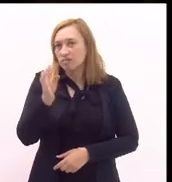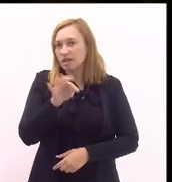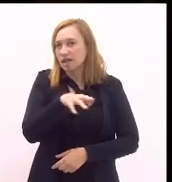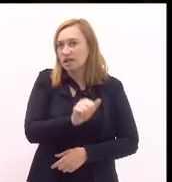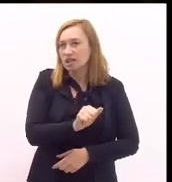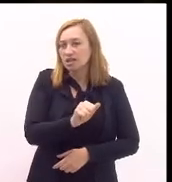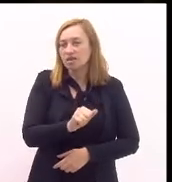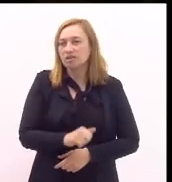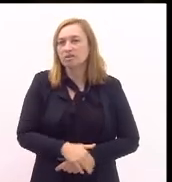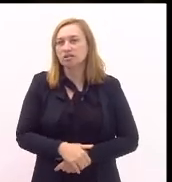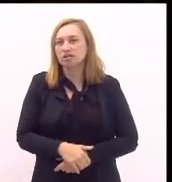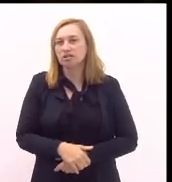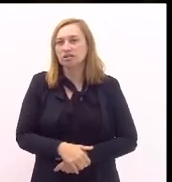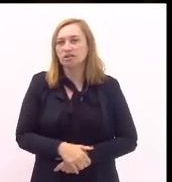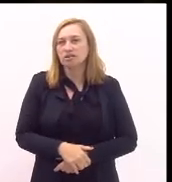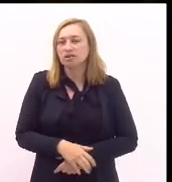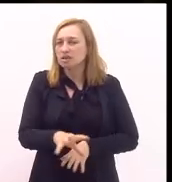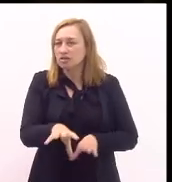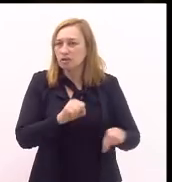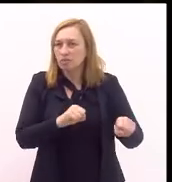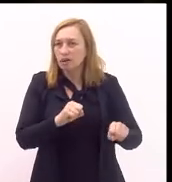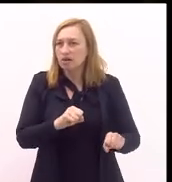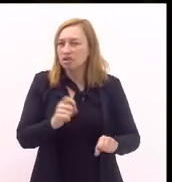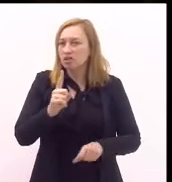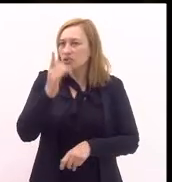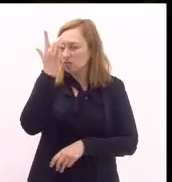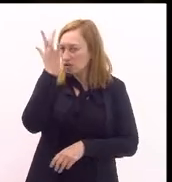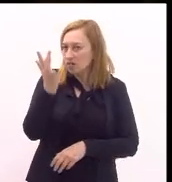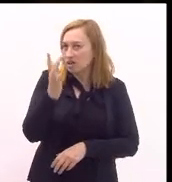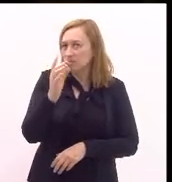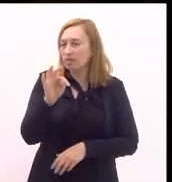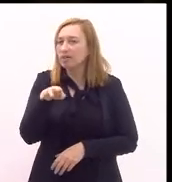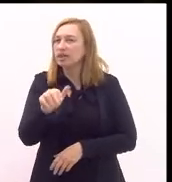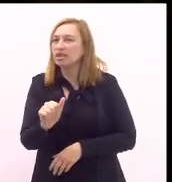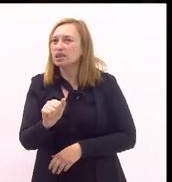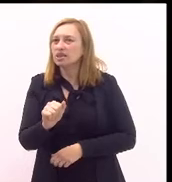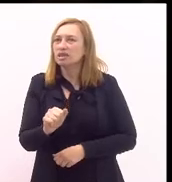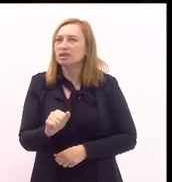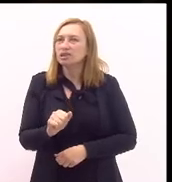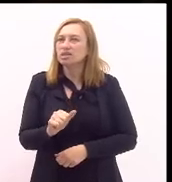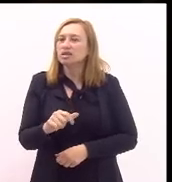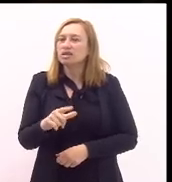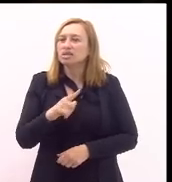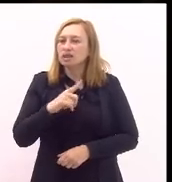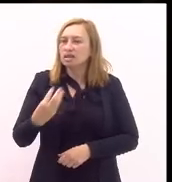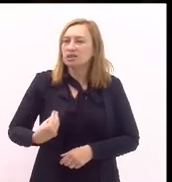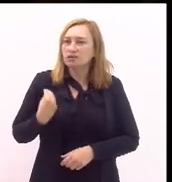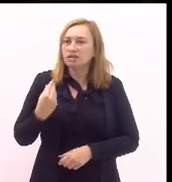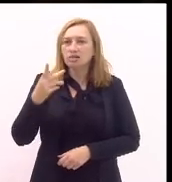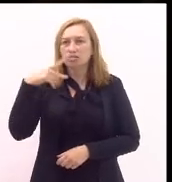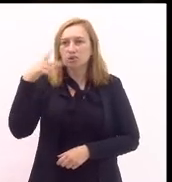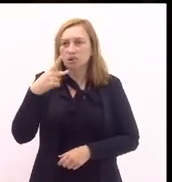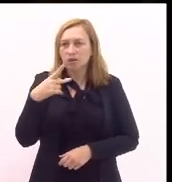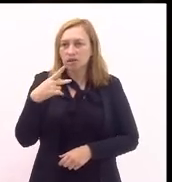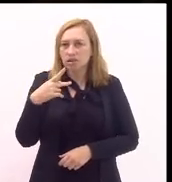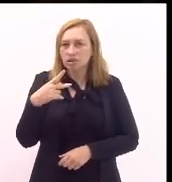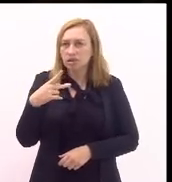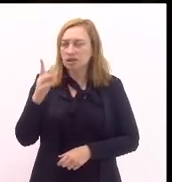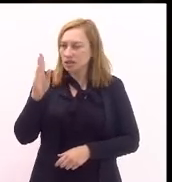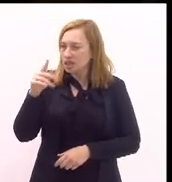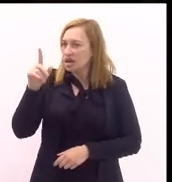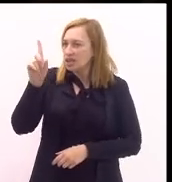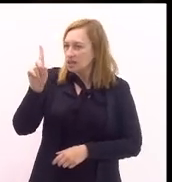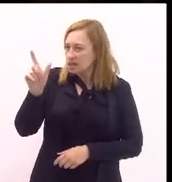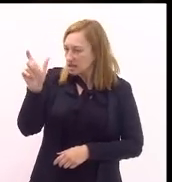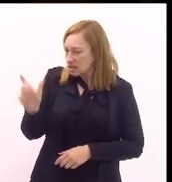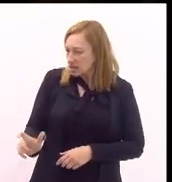Benedita se formar não foi fácil para Benedita ter essa vida política ser esse mito que é